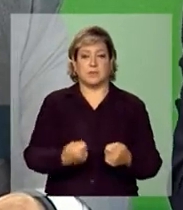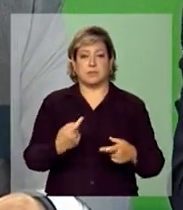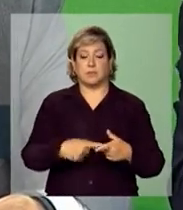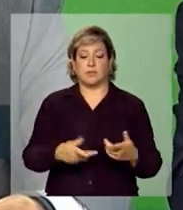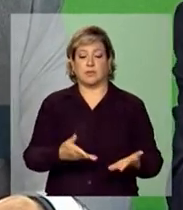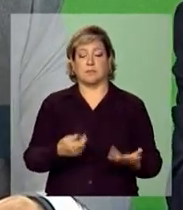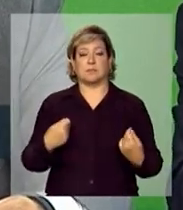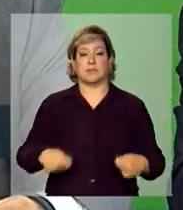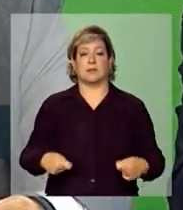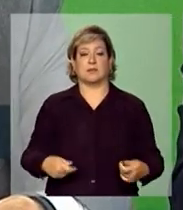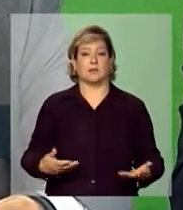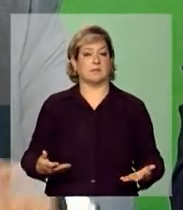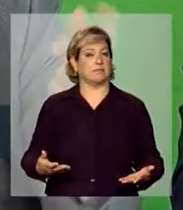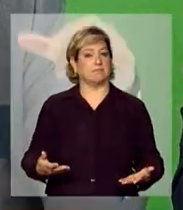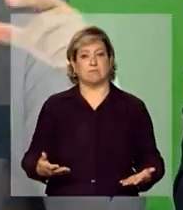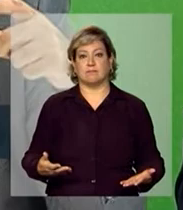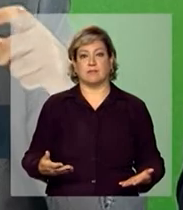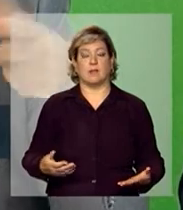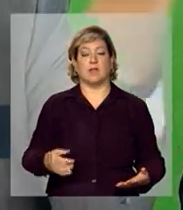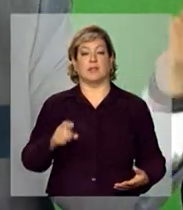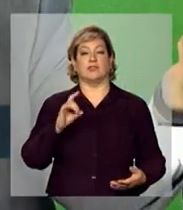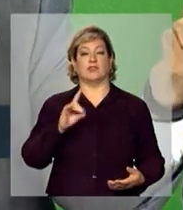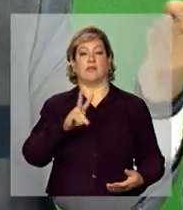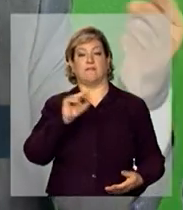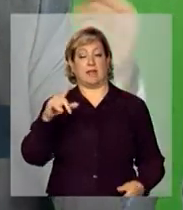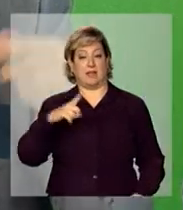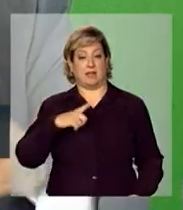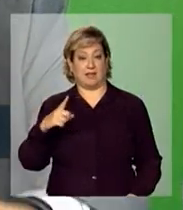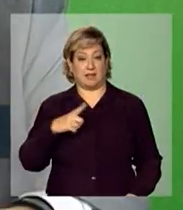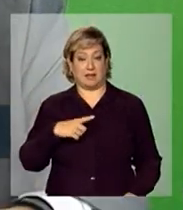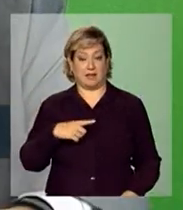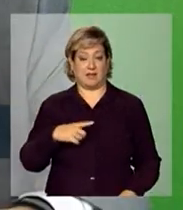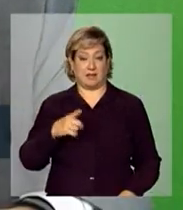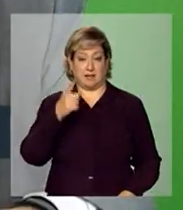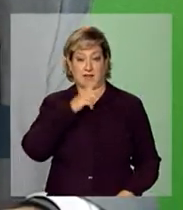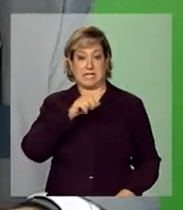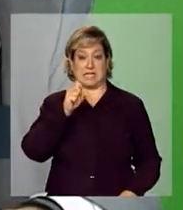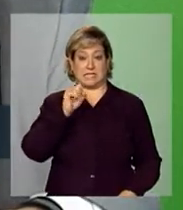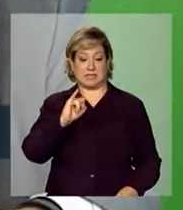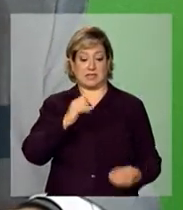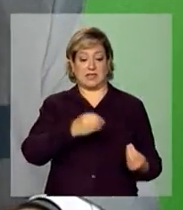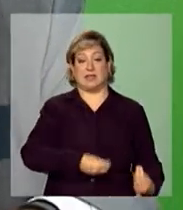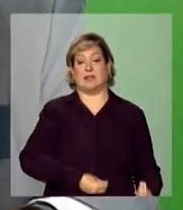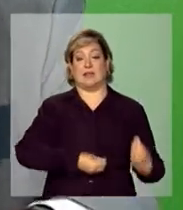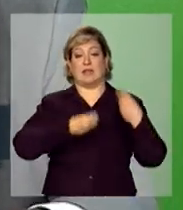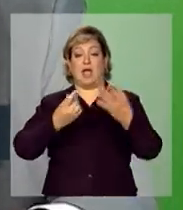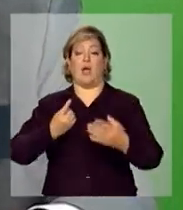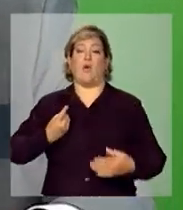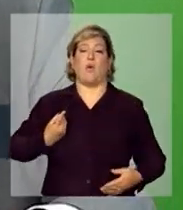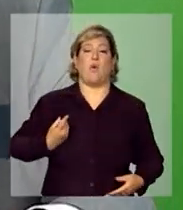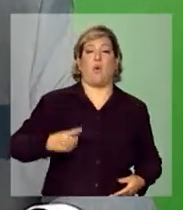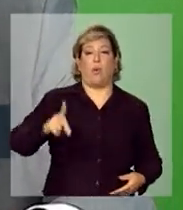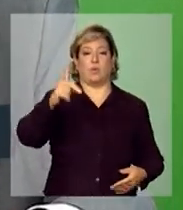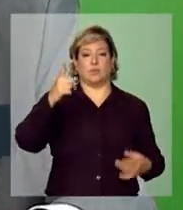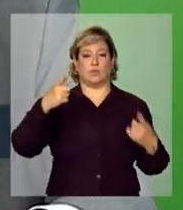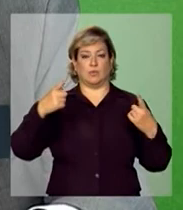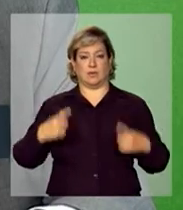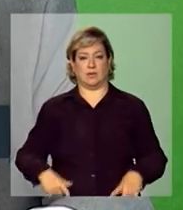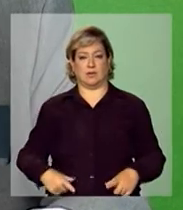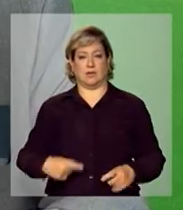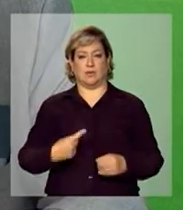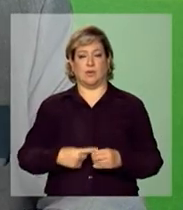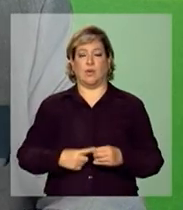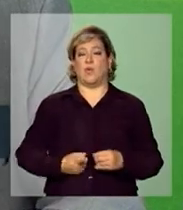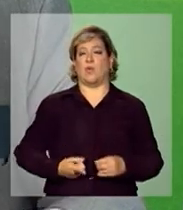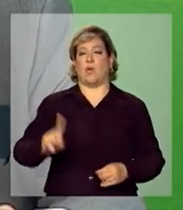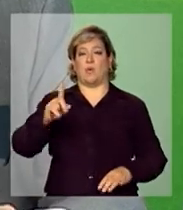produto você só vai opê-la mesmo dentro de um período de garantia se for retido para um outro centro que às vezes fica em Pontos distantes do